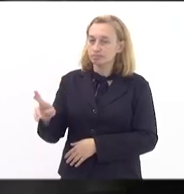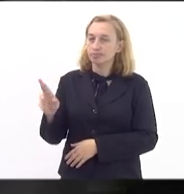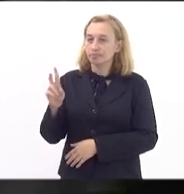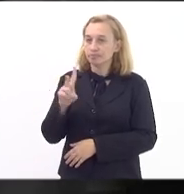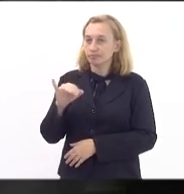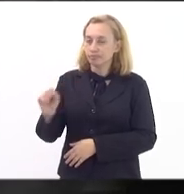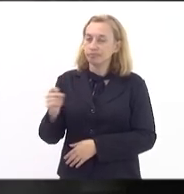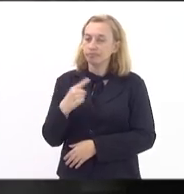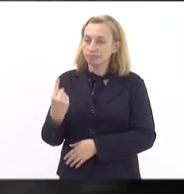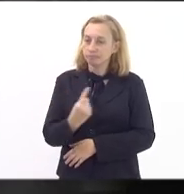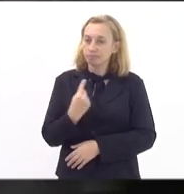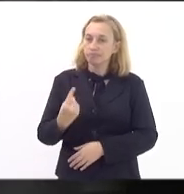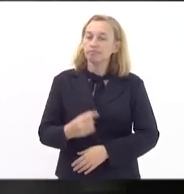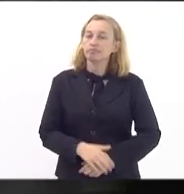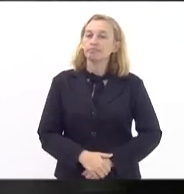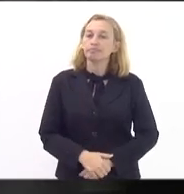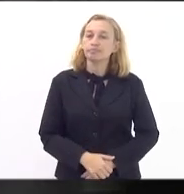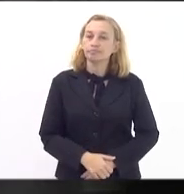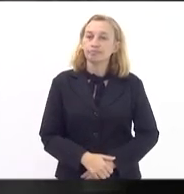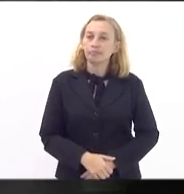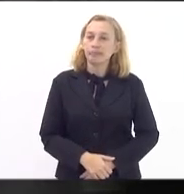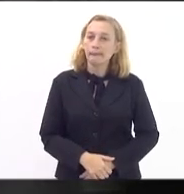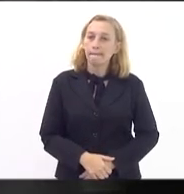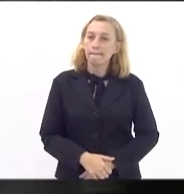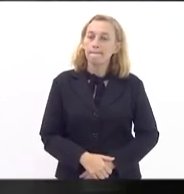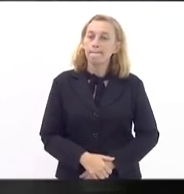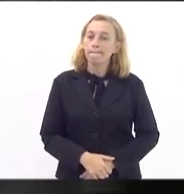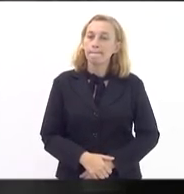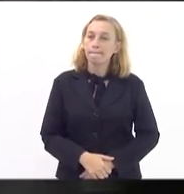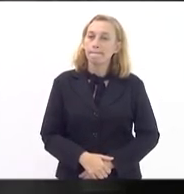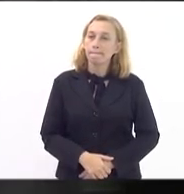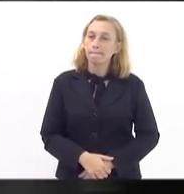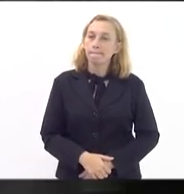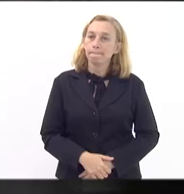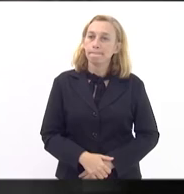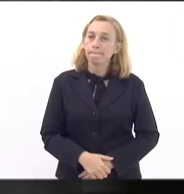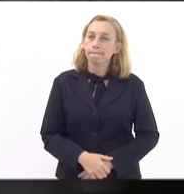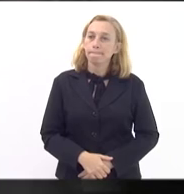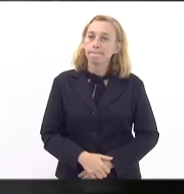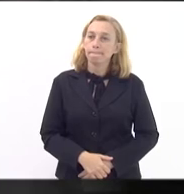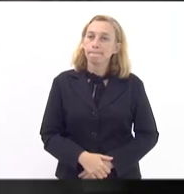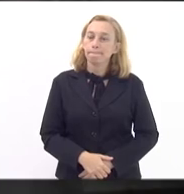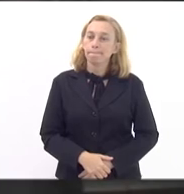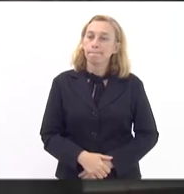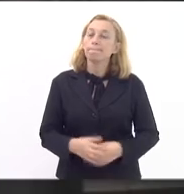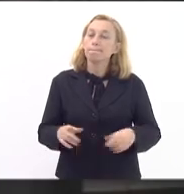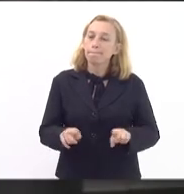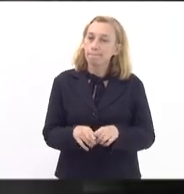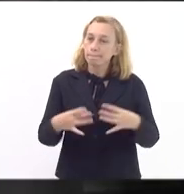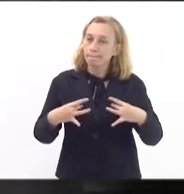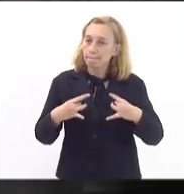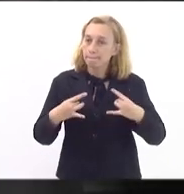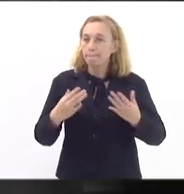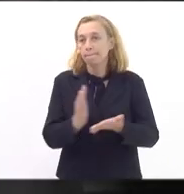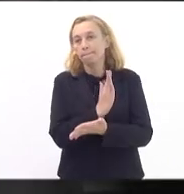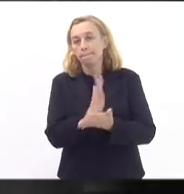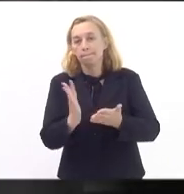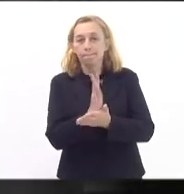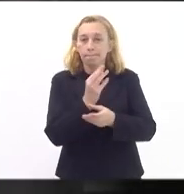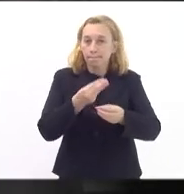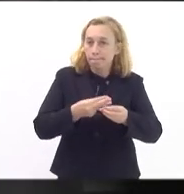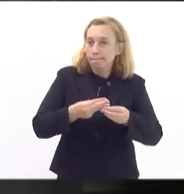civil que se envolveu de Pronto né tivemos também a participação solidária de alguns municípios